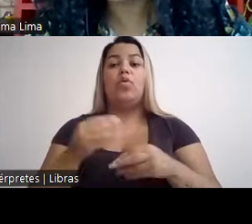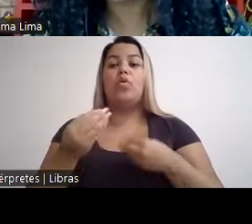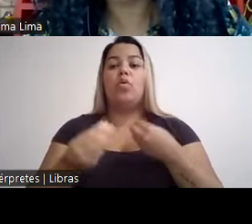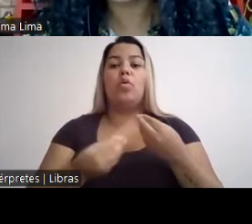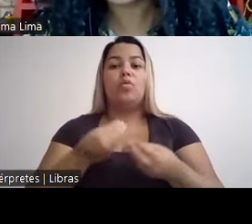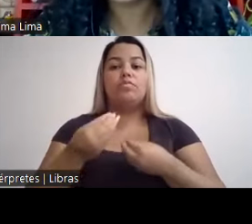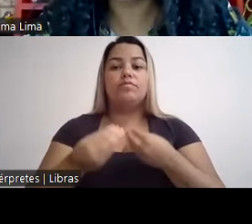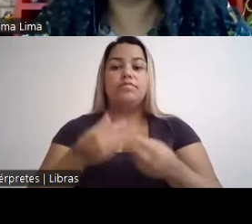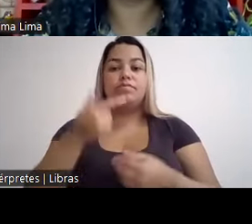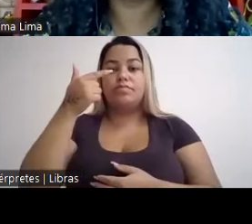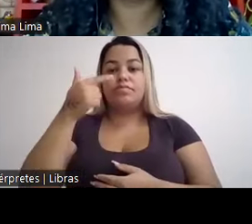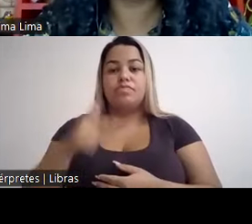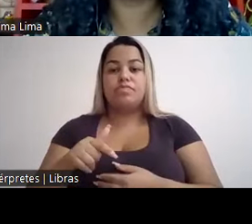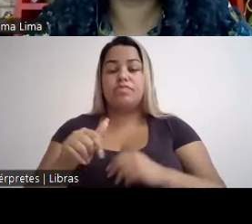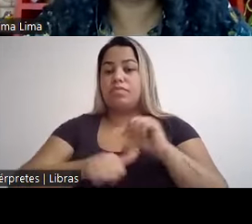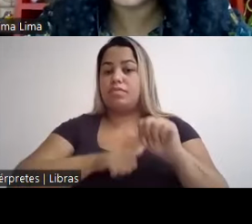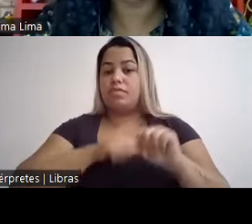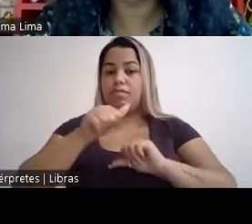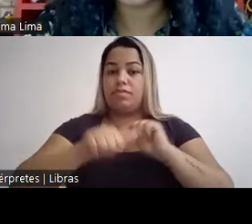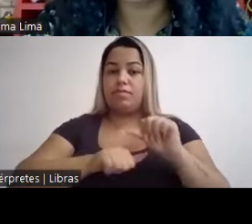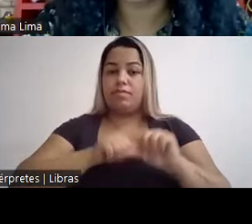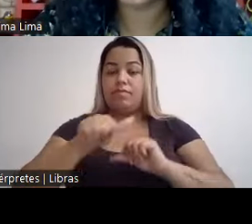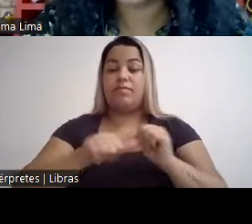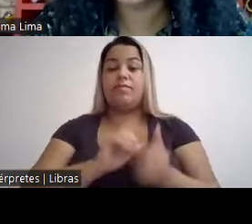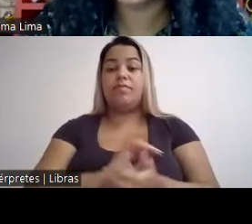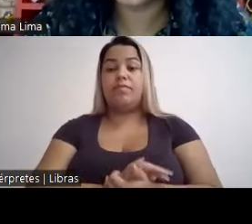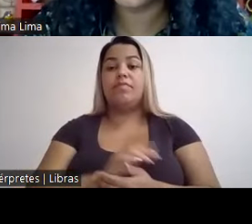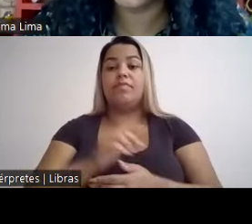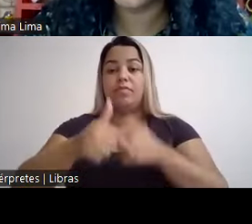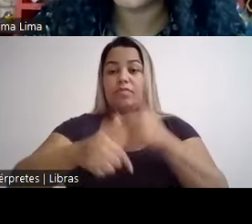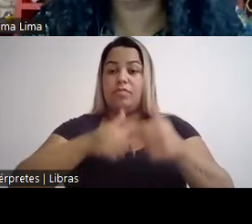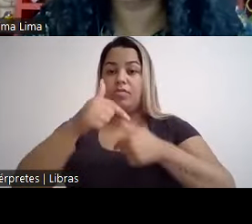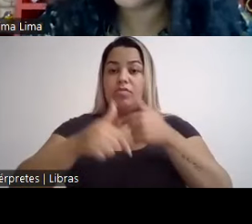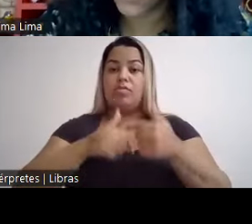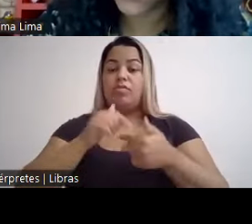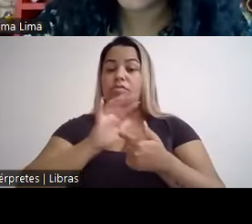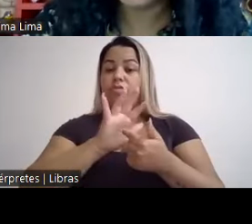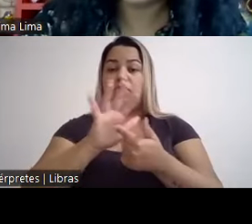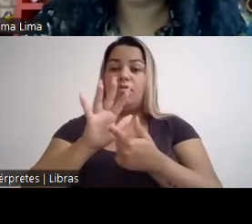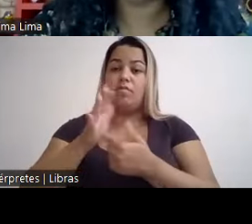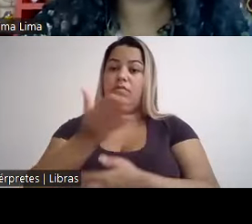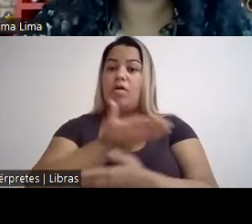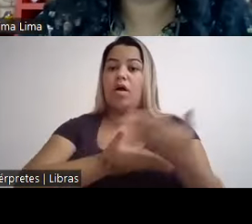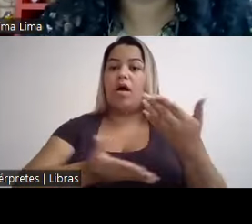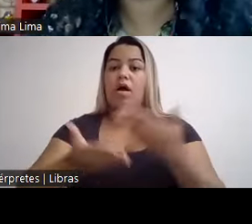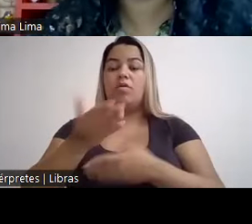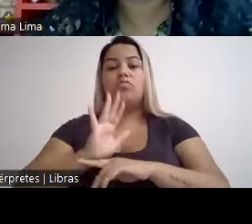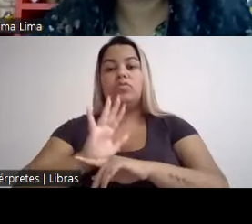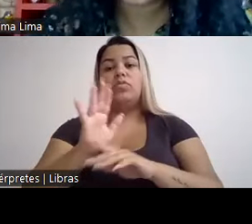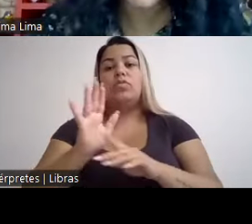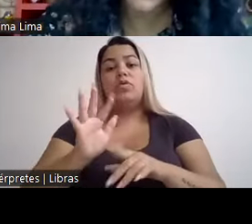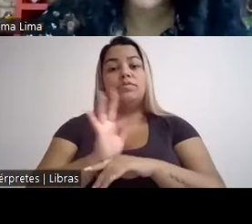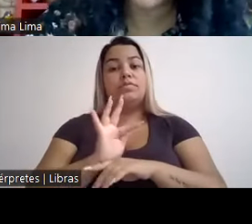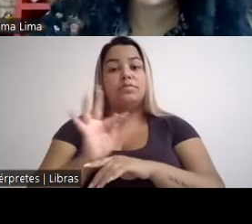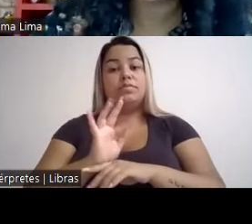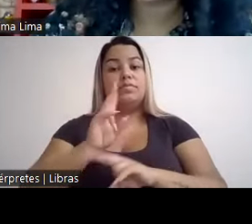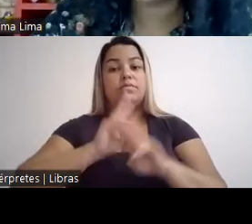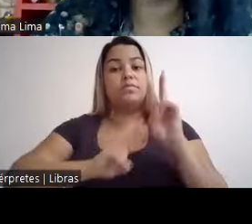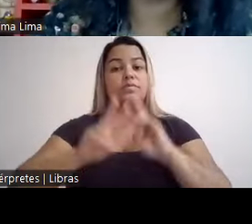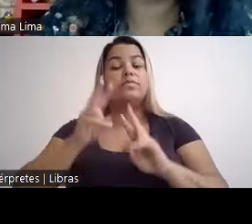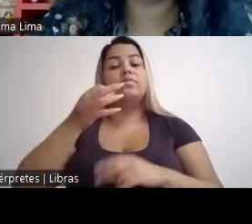consegui converter, como que o meu trabalho se apresenta como colaborador na formação dessas visualidades